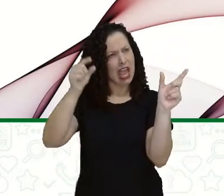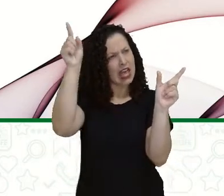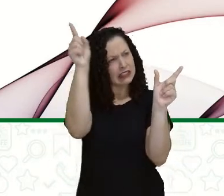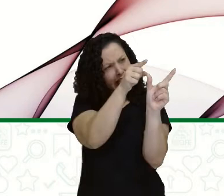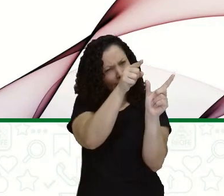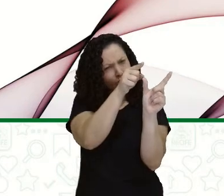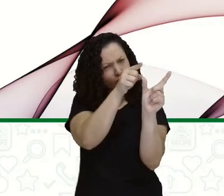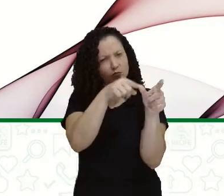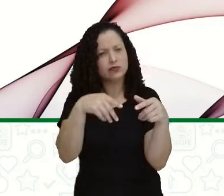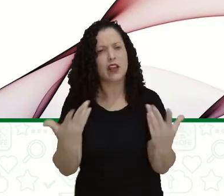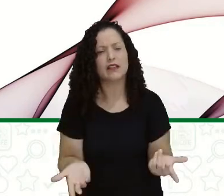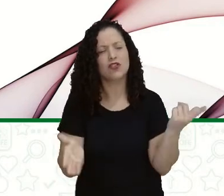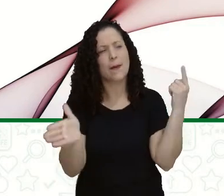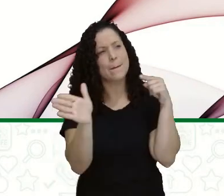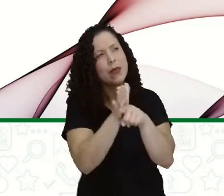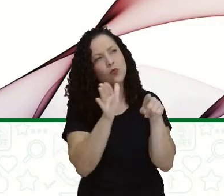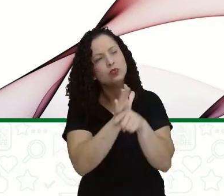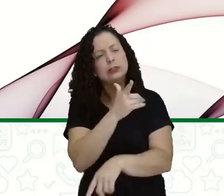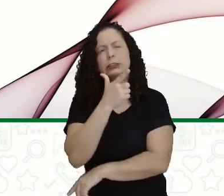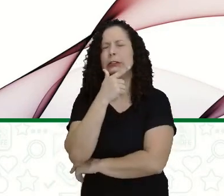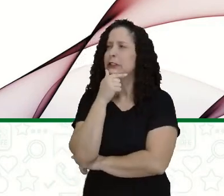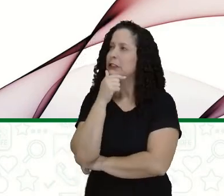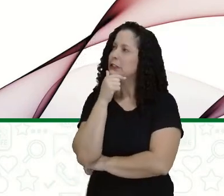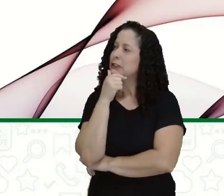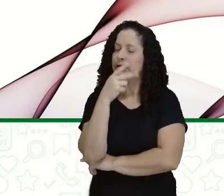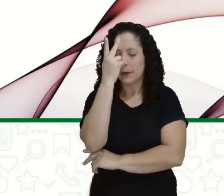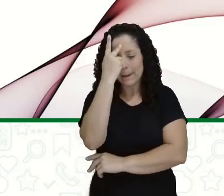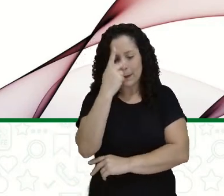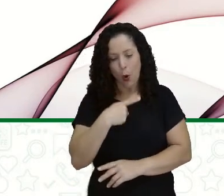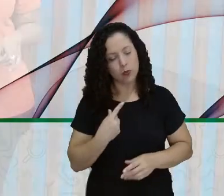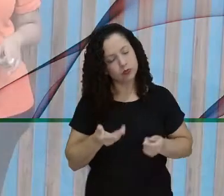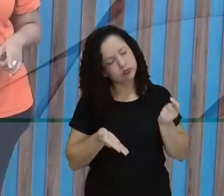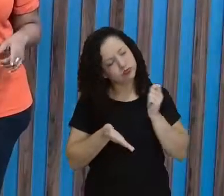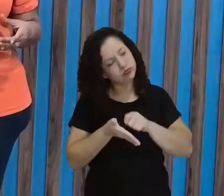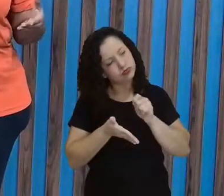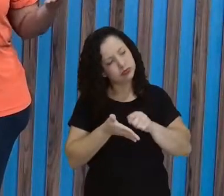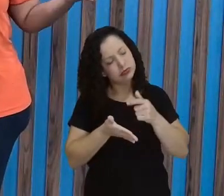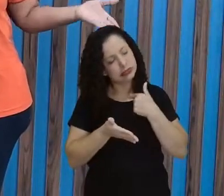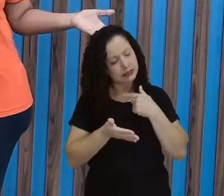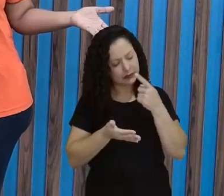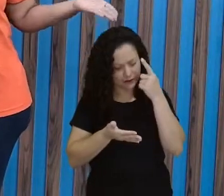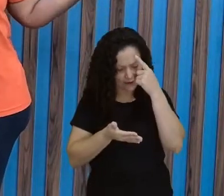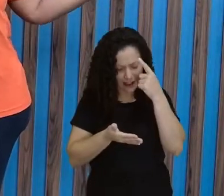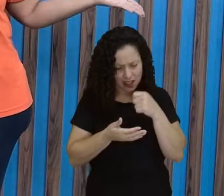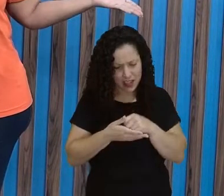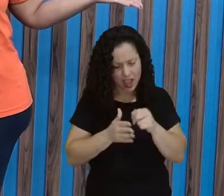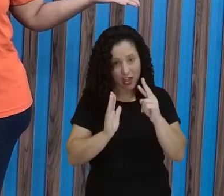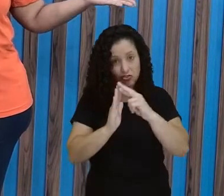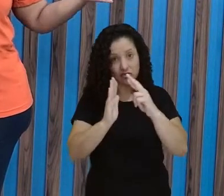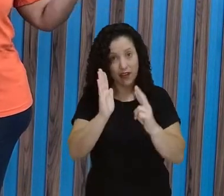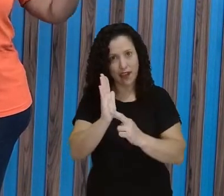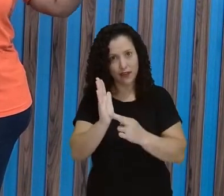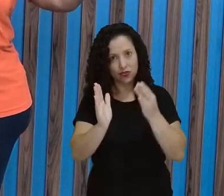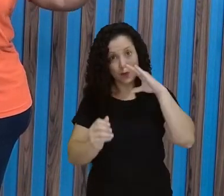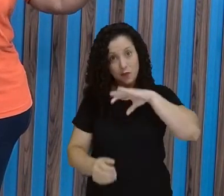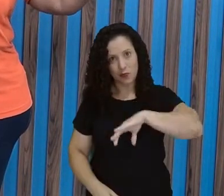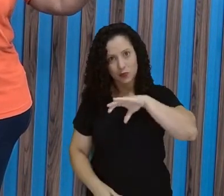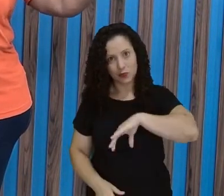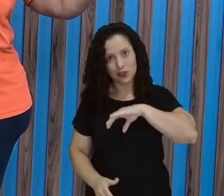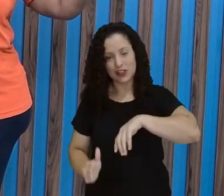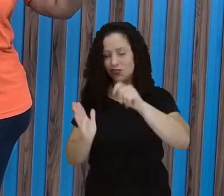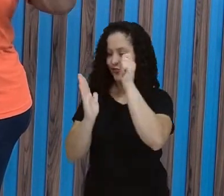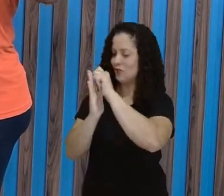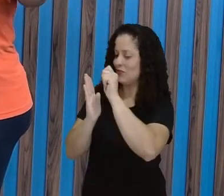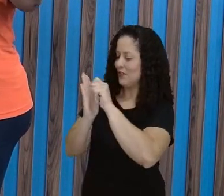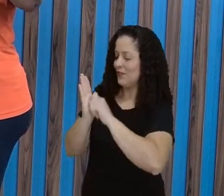gente faz, a gente está perguntando, a gente está se questionando na hora de escrever essas regras ortográficas, essa escrita